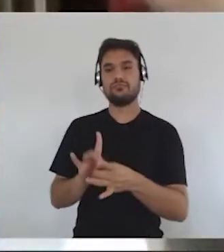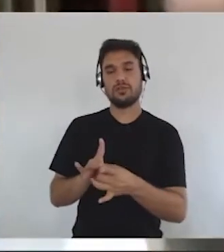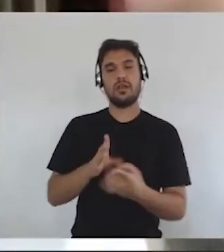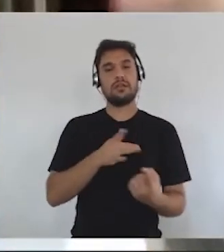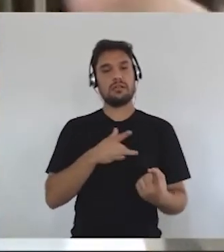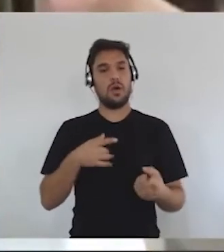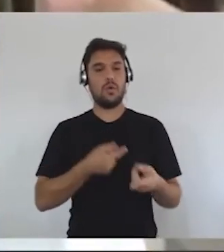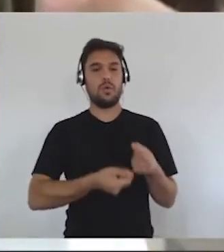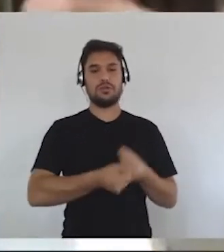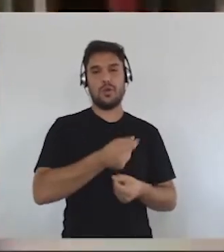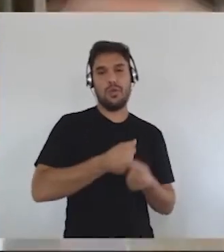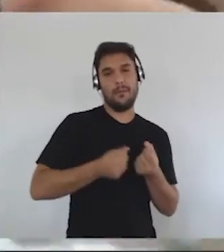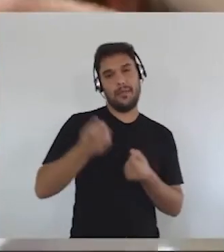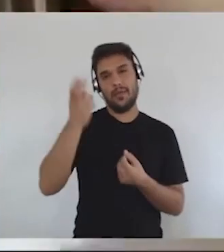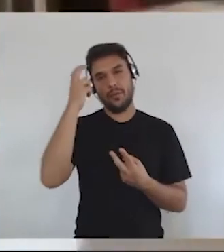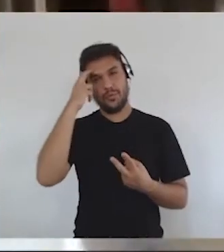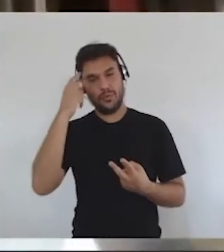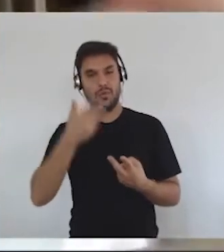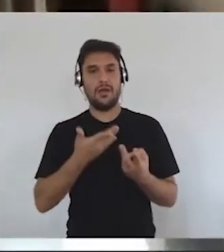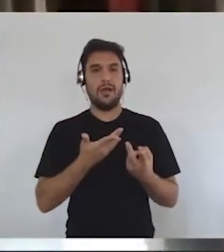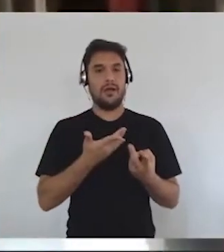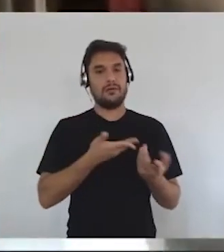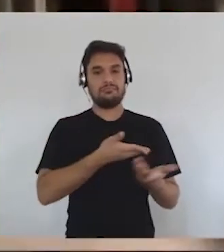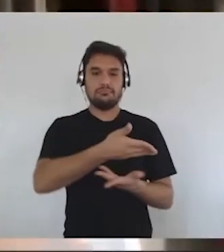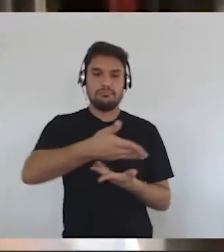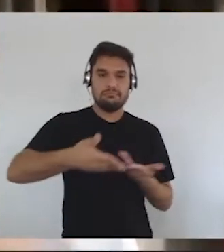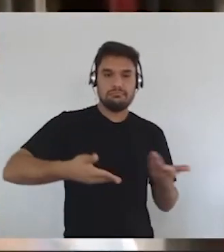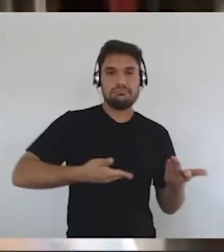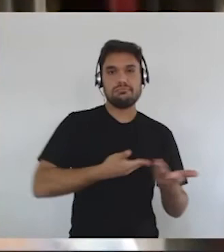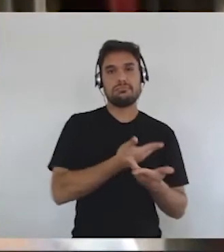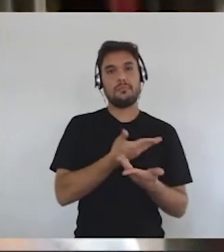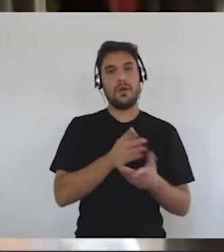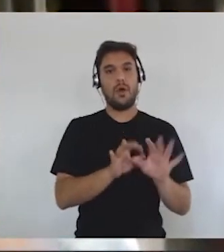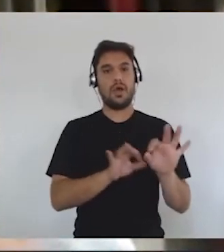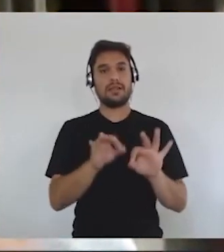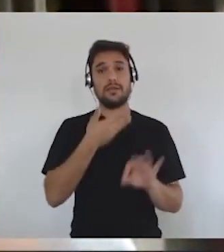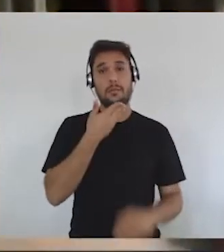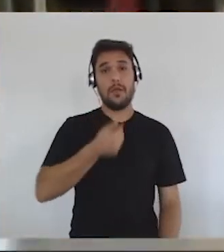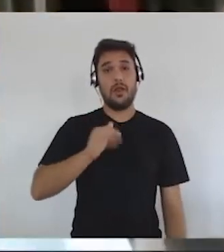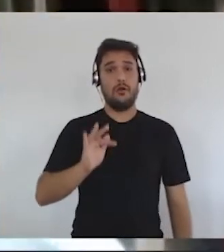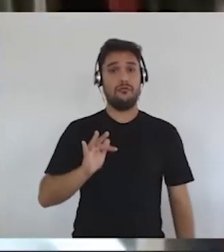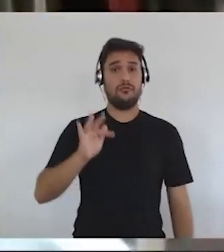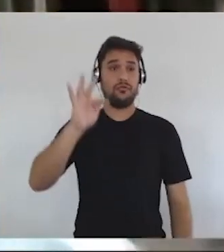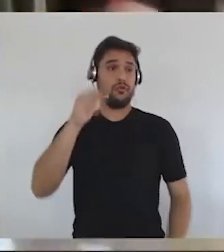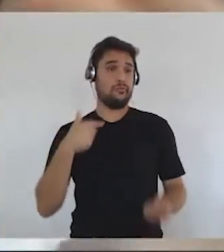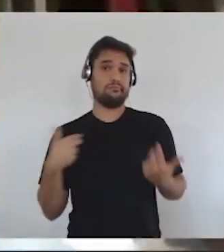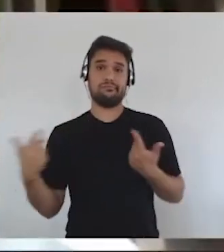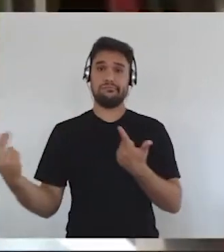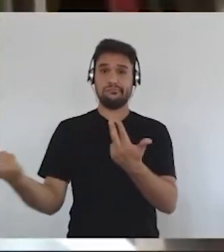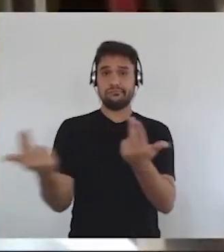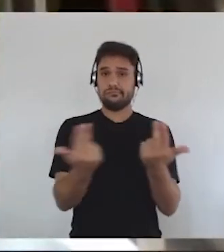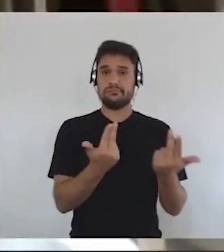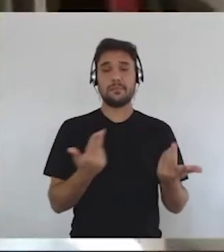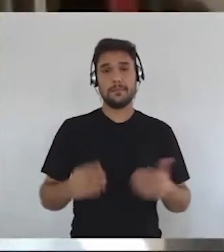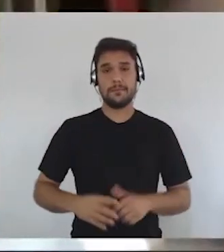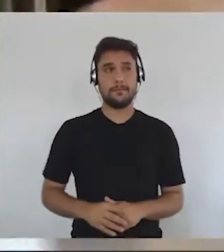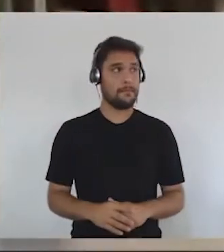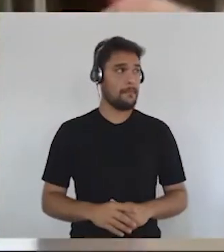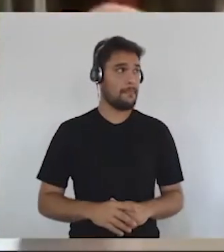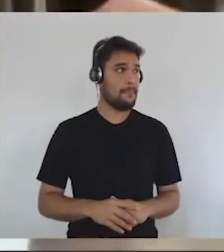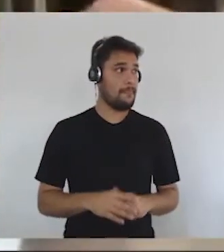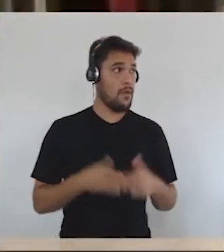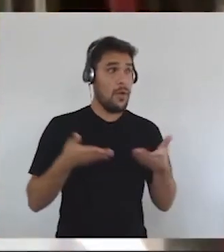economicamente tão distintos, para a gerência compartilhada do nosso futuro comum, do meu, do seu, do nosso futuro.